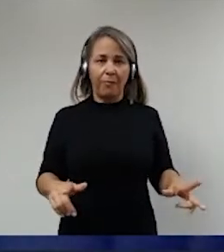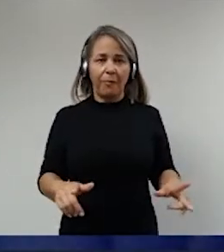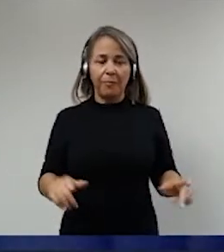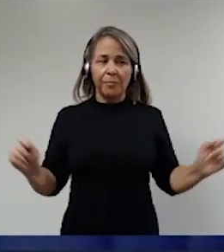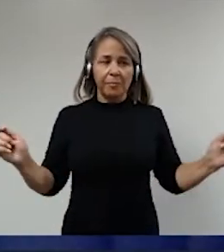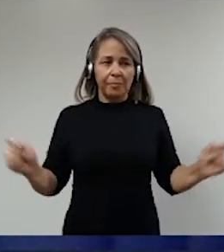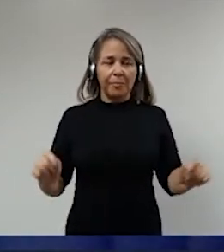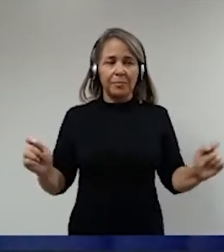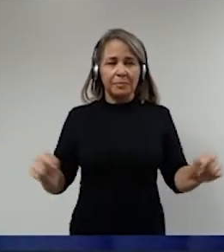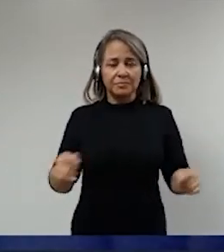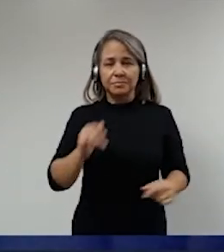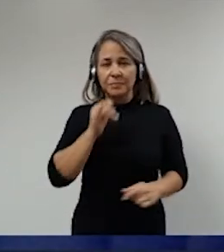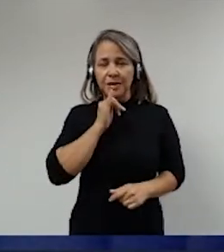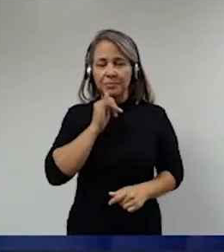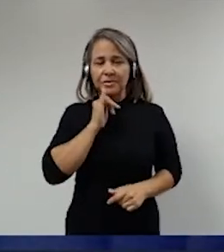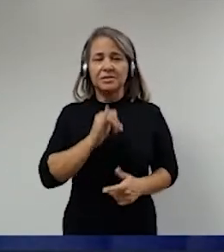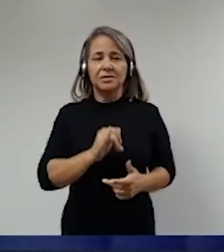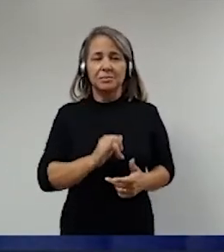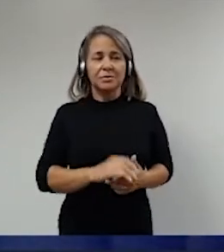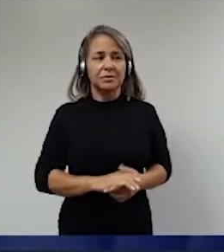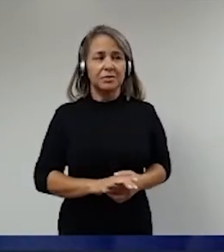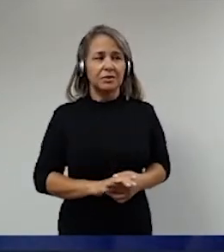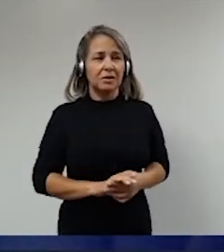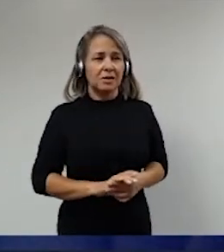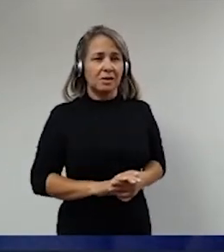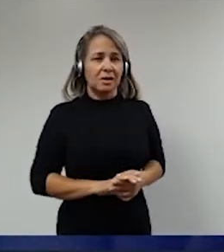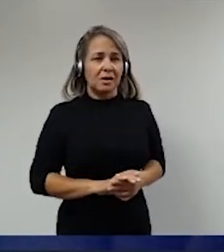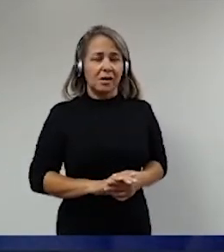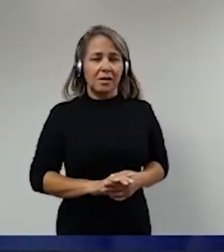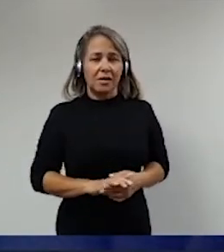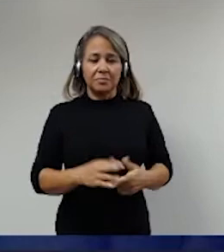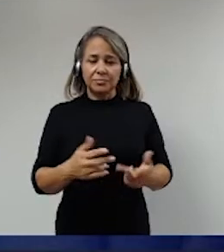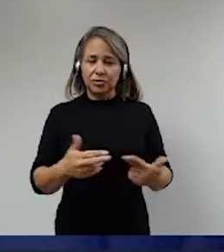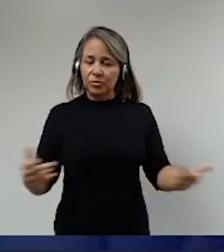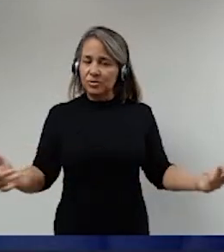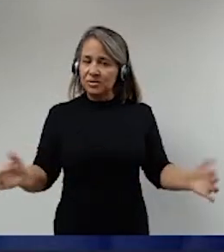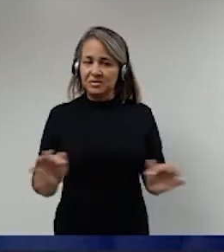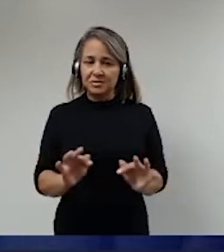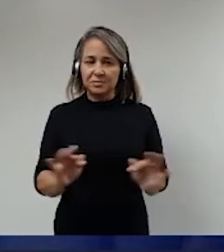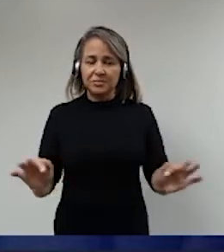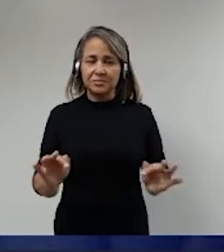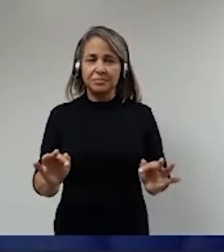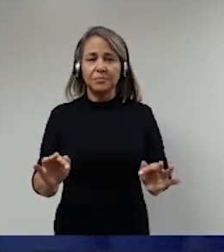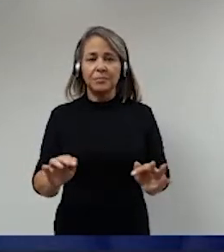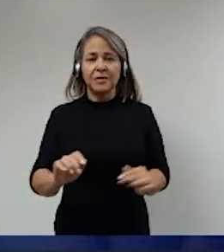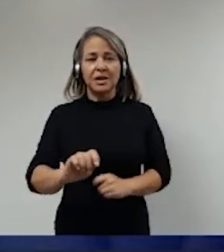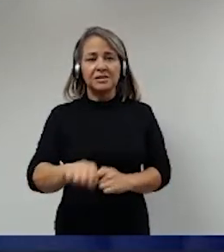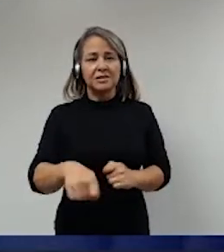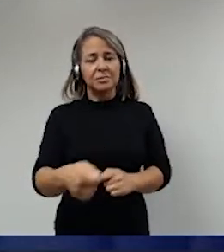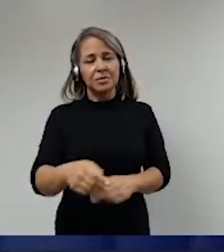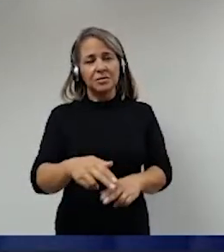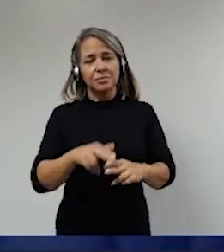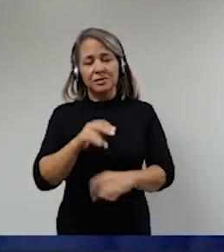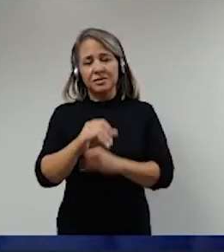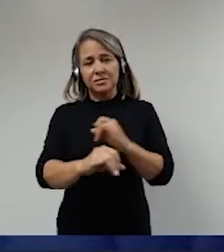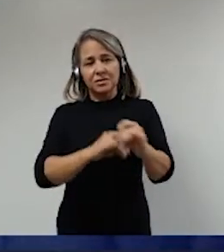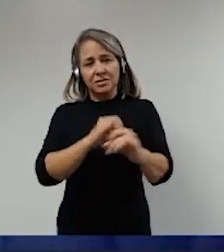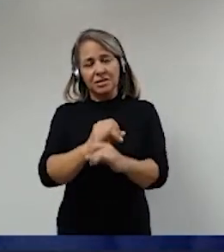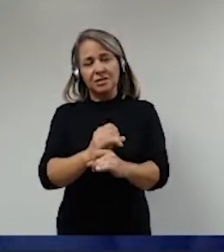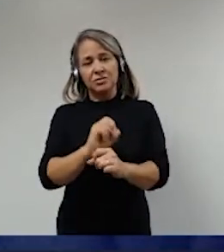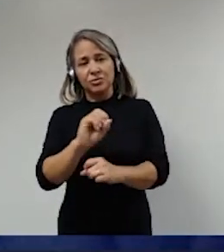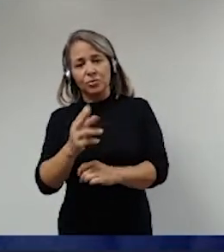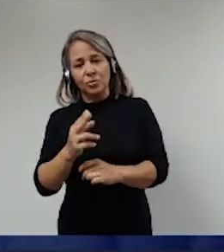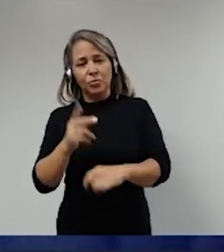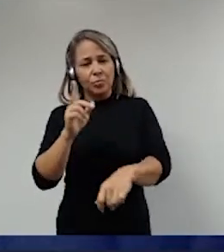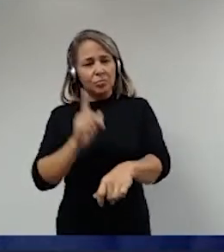de venda, fruição de bens simbólicos através da internet, ou seja, através ao